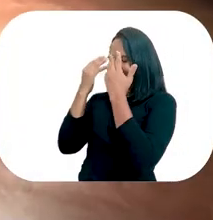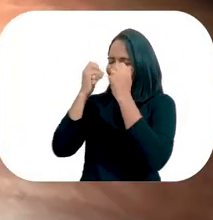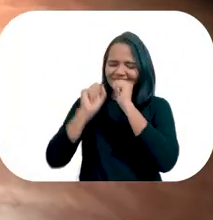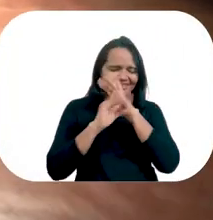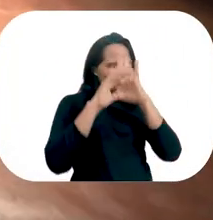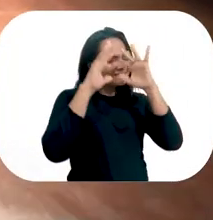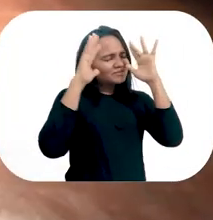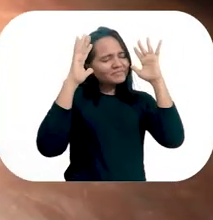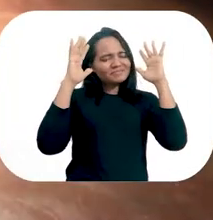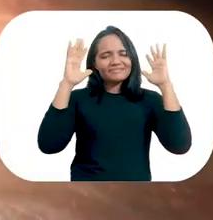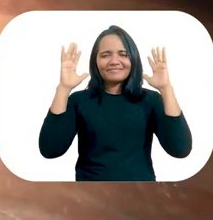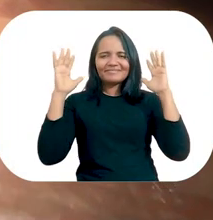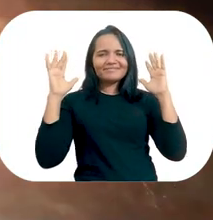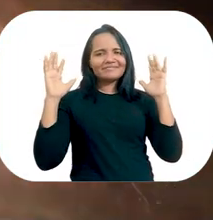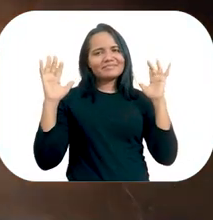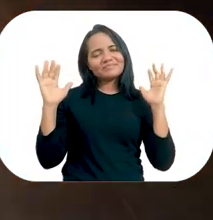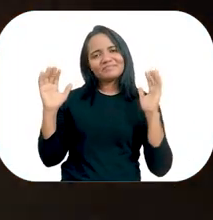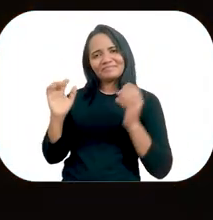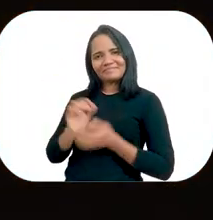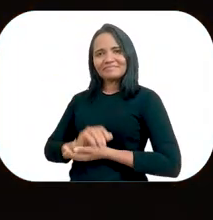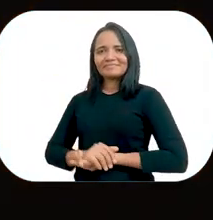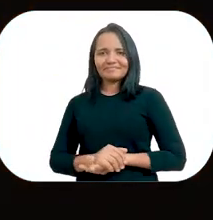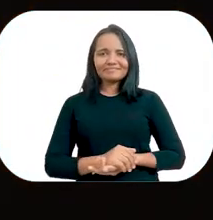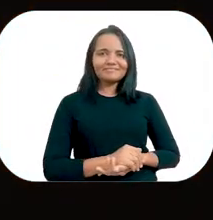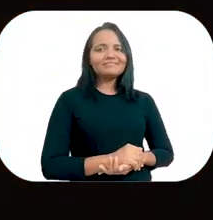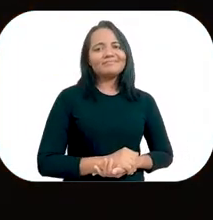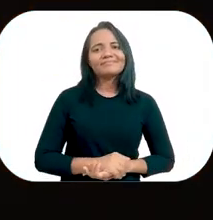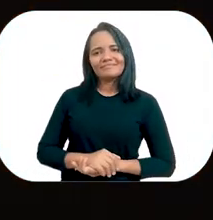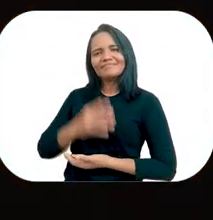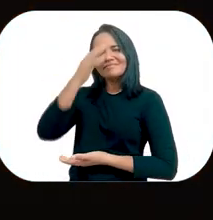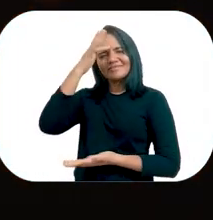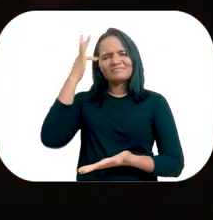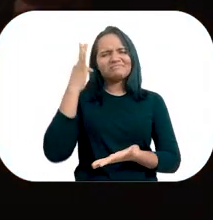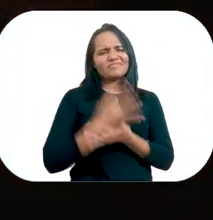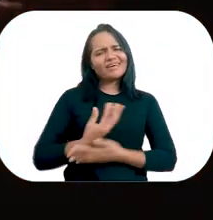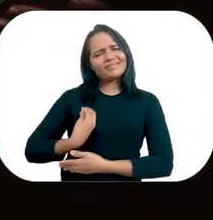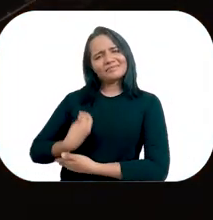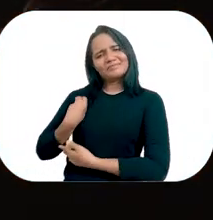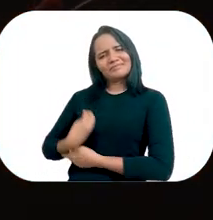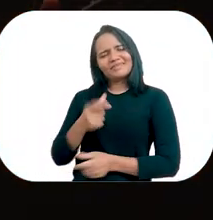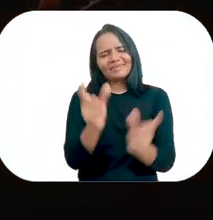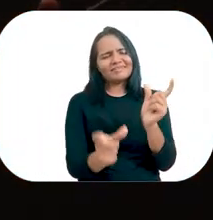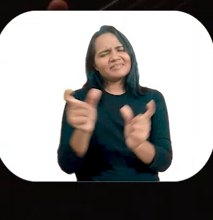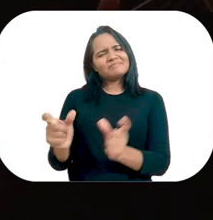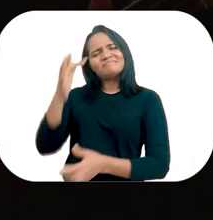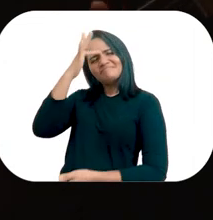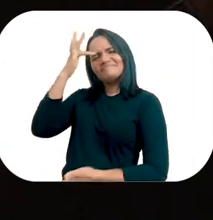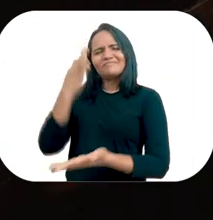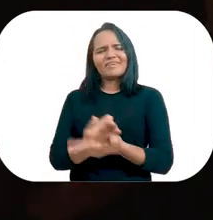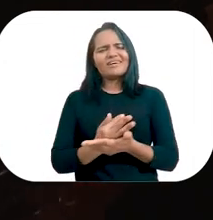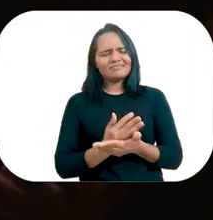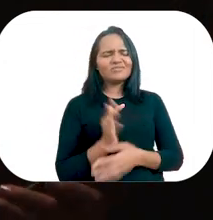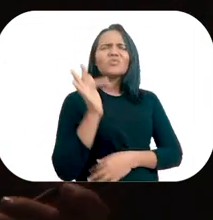brilhar no céu do seu olhar. Fé na vida, fé no homem, fé